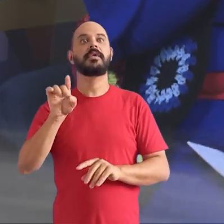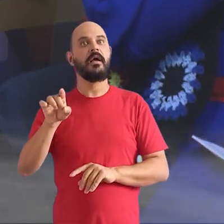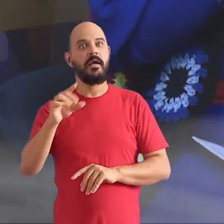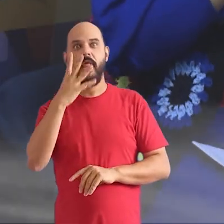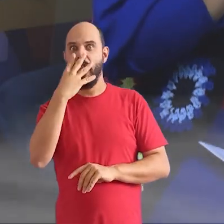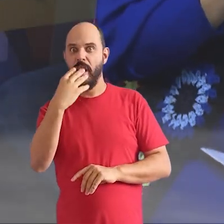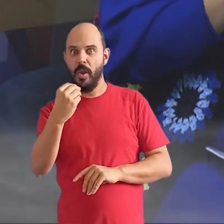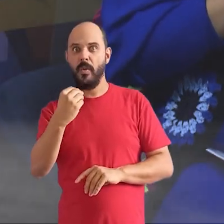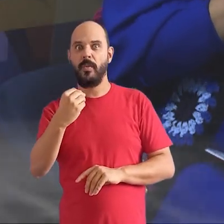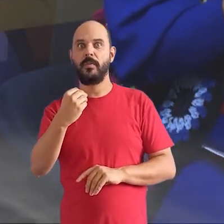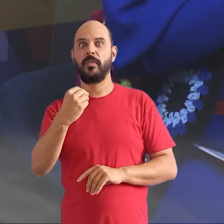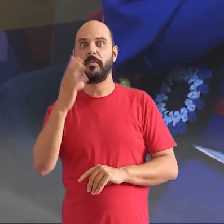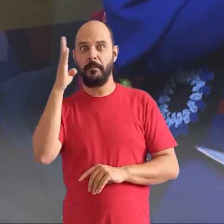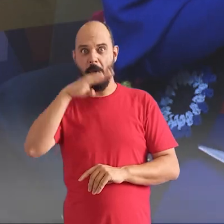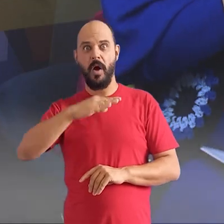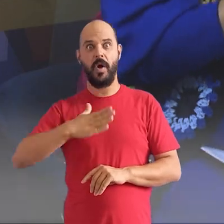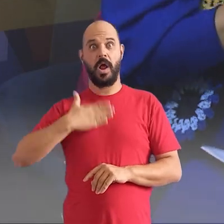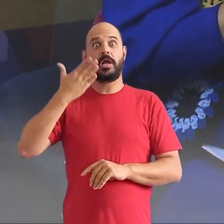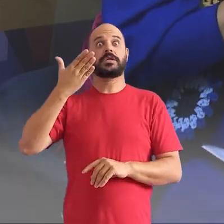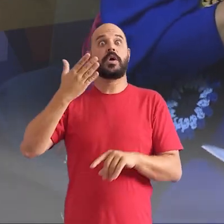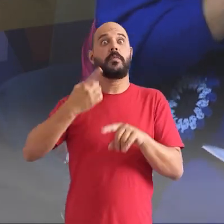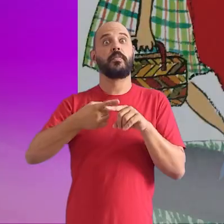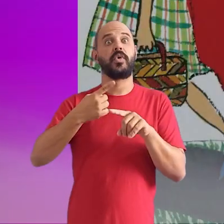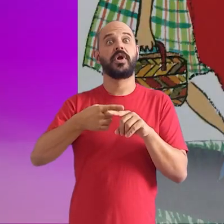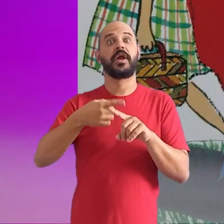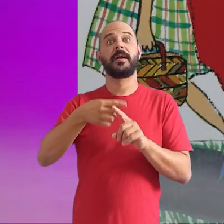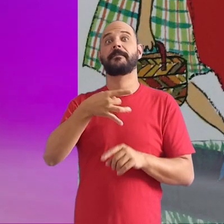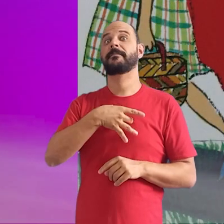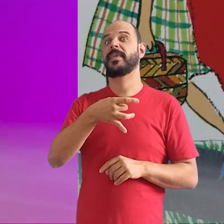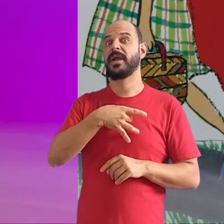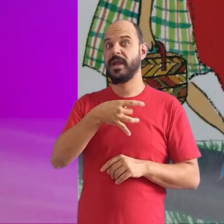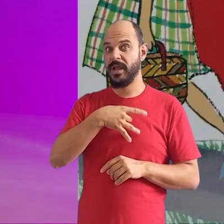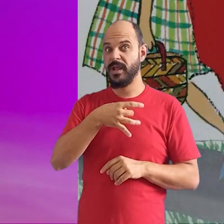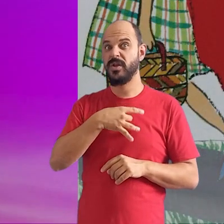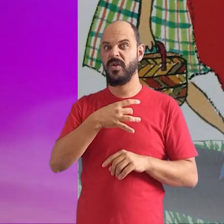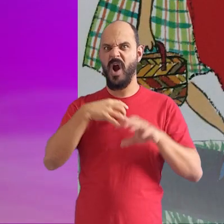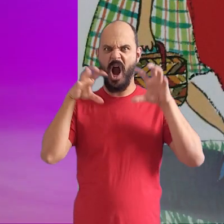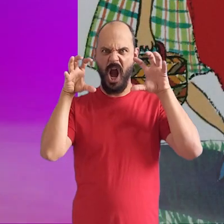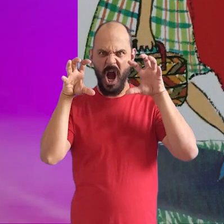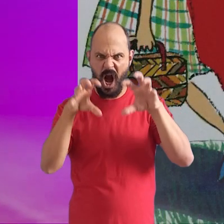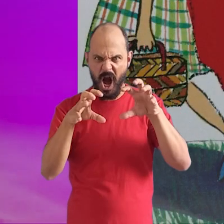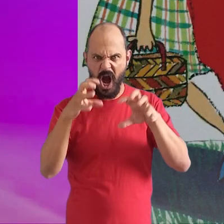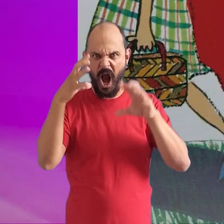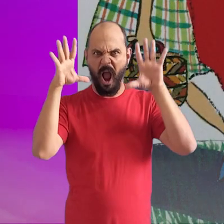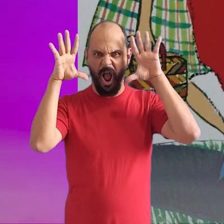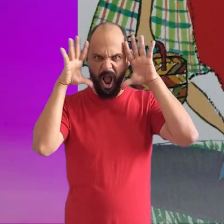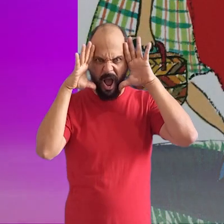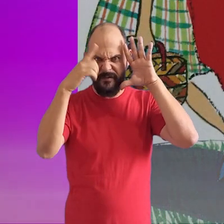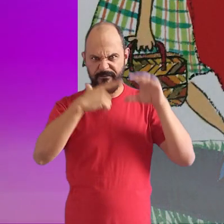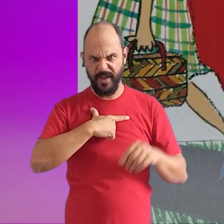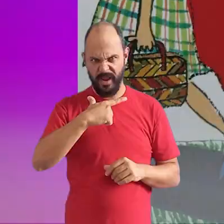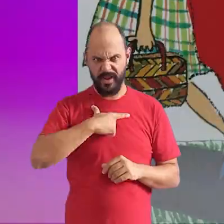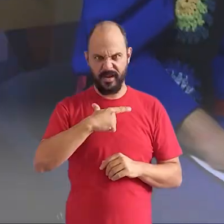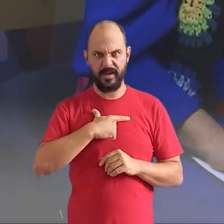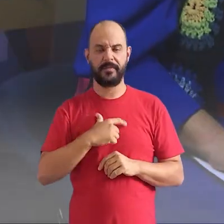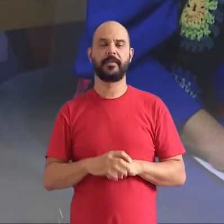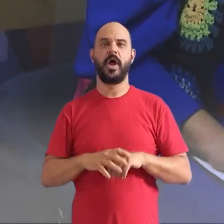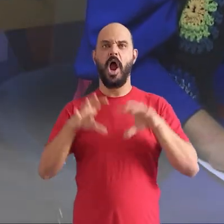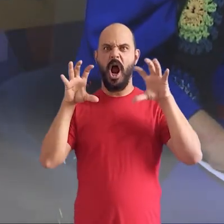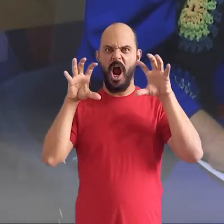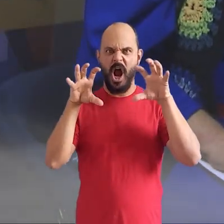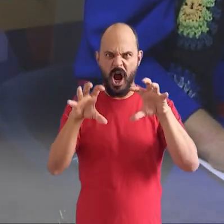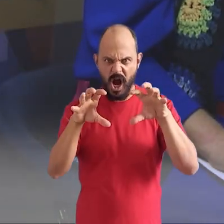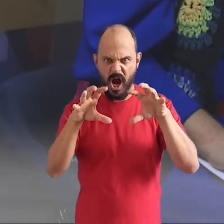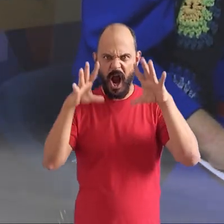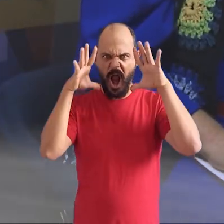mas ele se assusta volta e meia, porque tem medo do monstro de cara feia. E o monstro